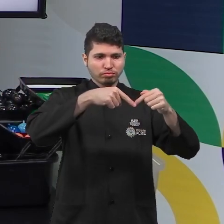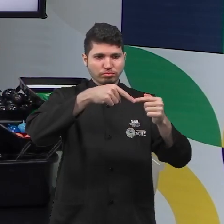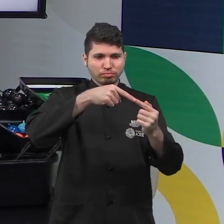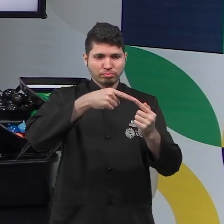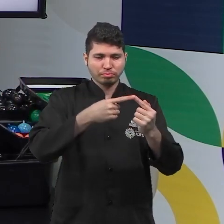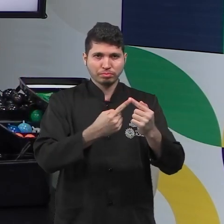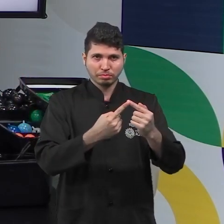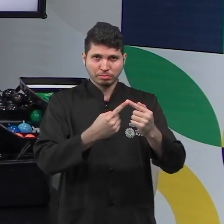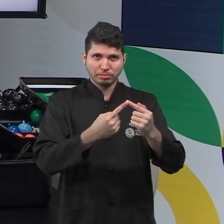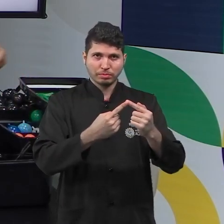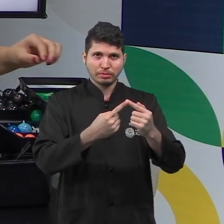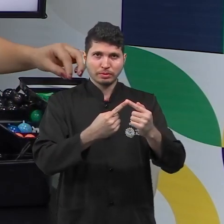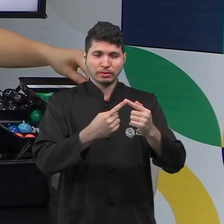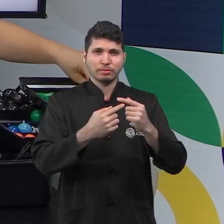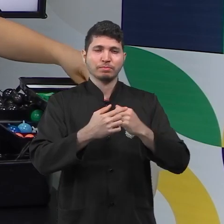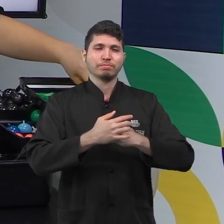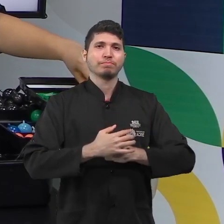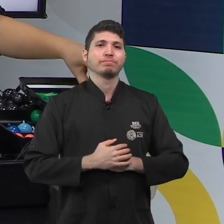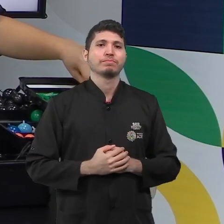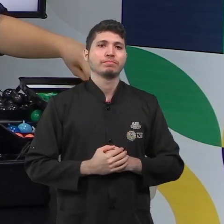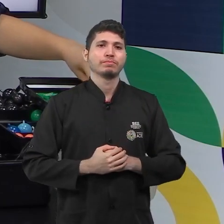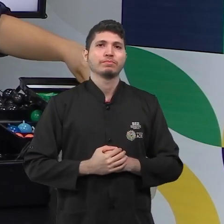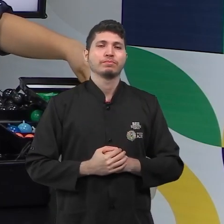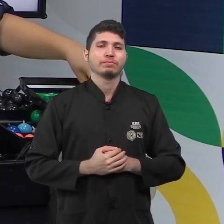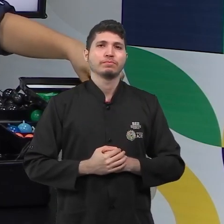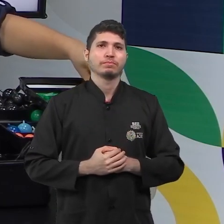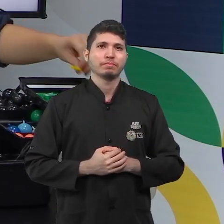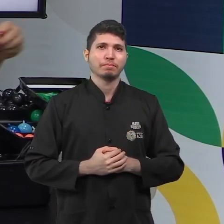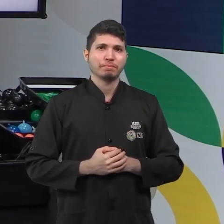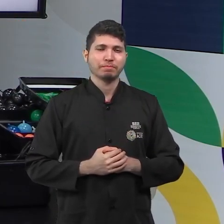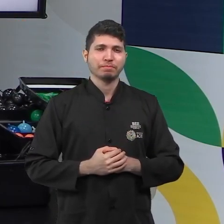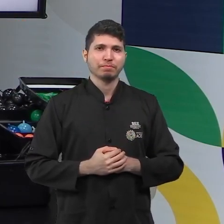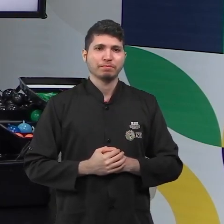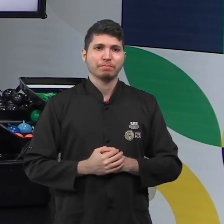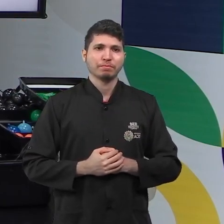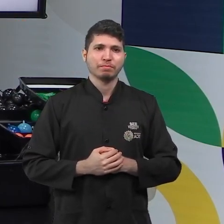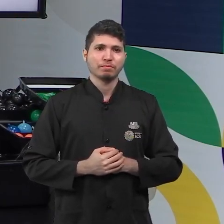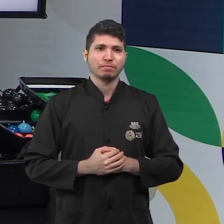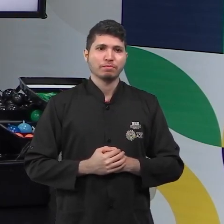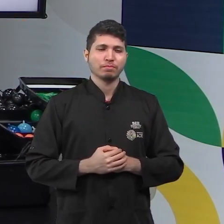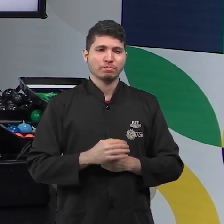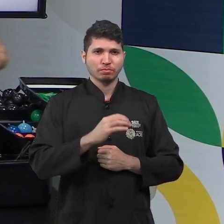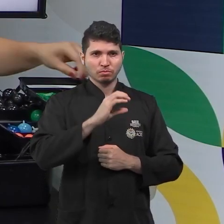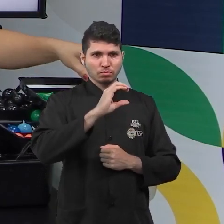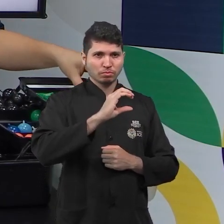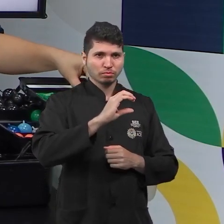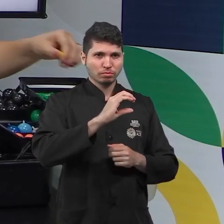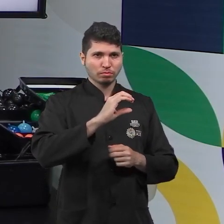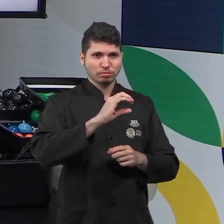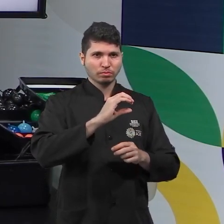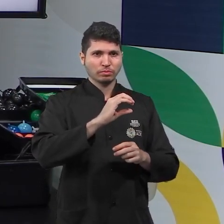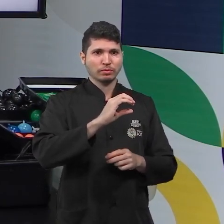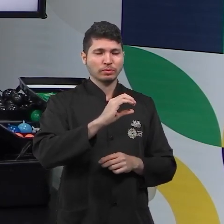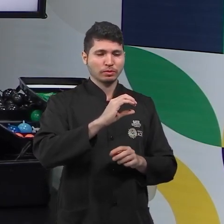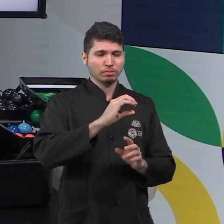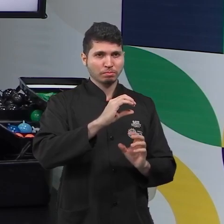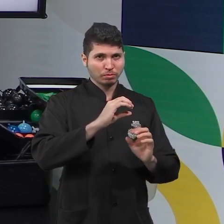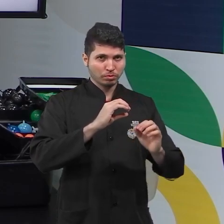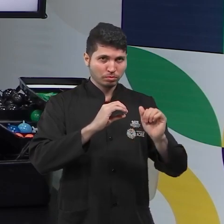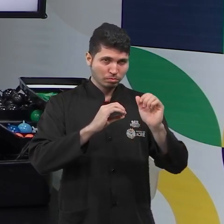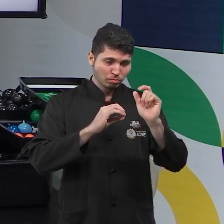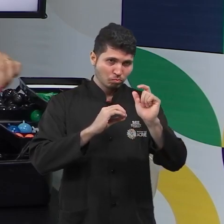E mais um carbono aqui. E aí esse carbono vai se ligar também com mais 2